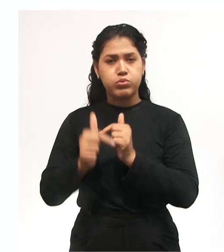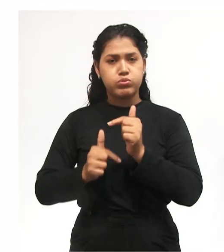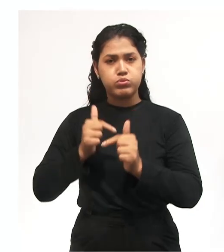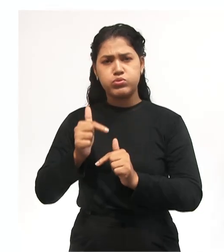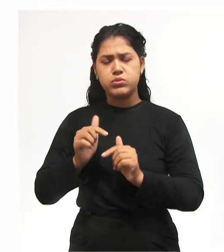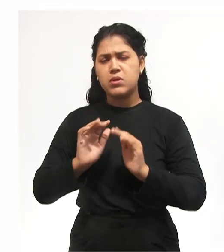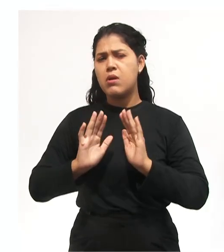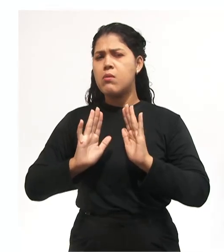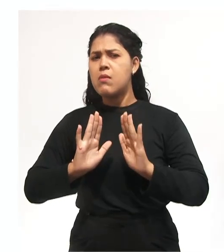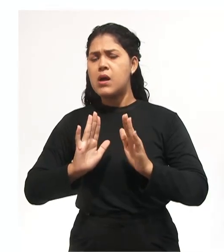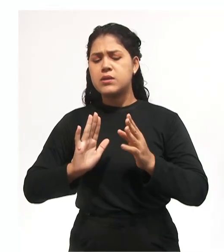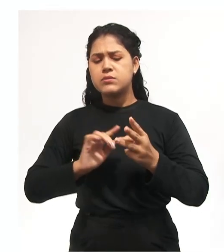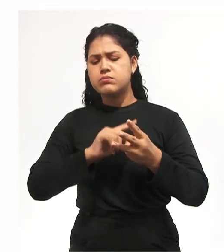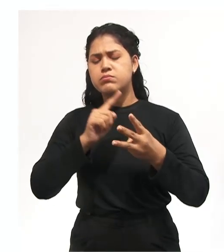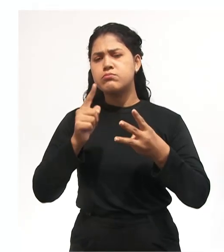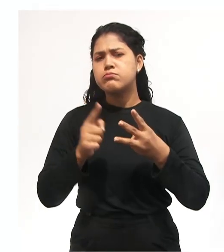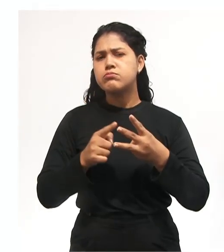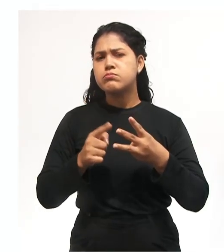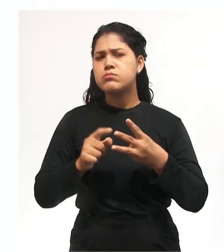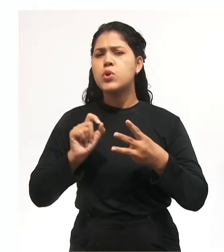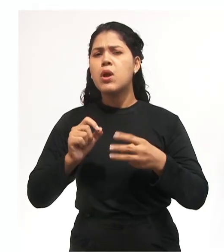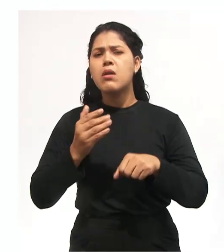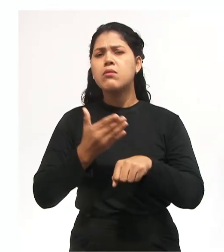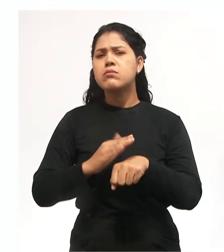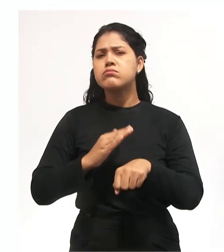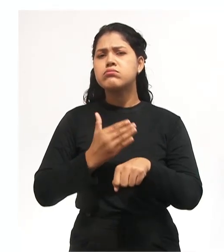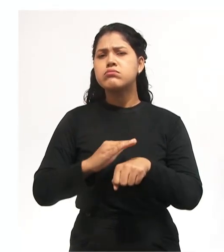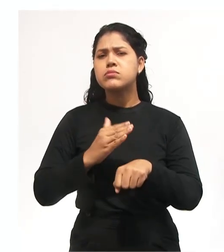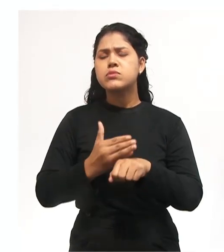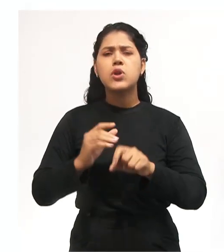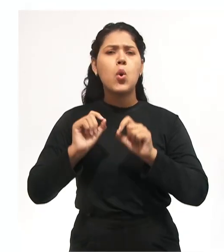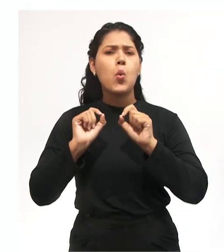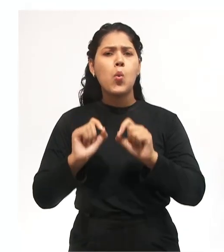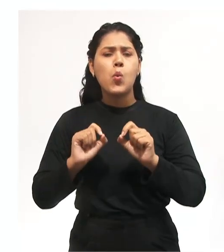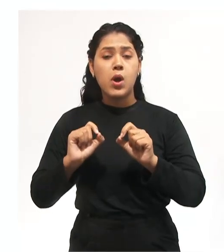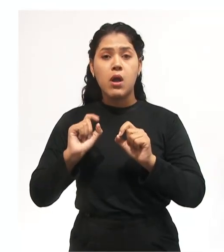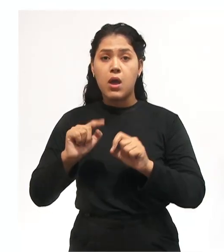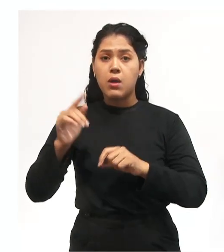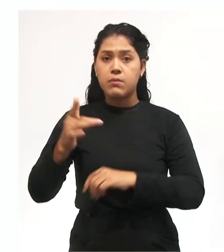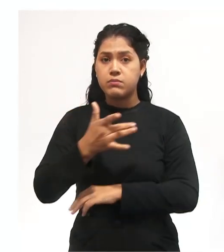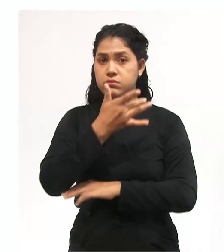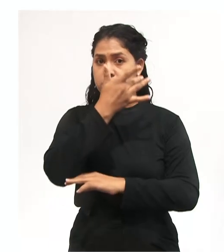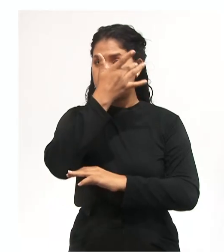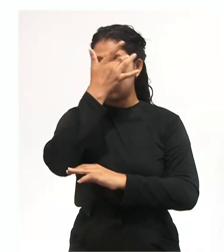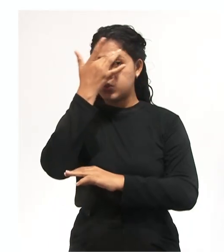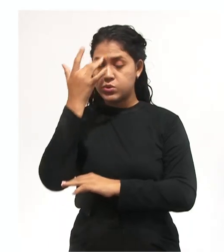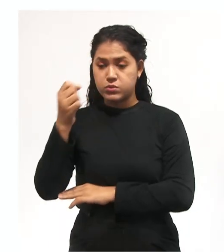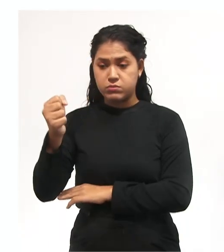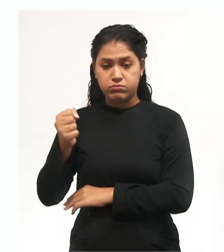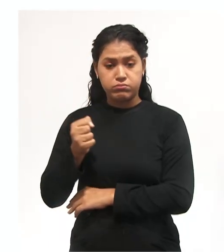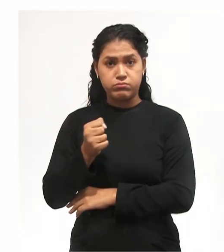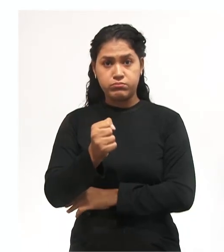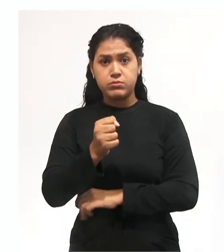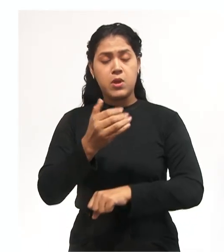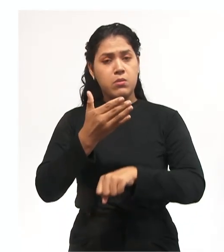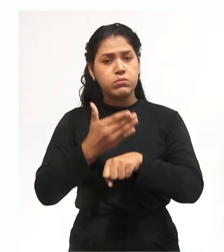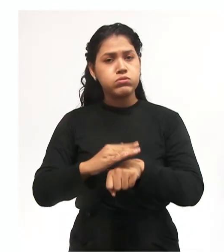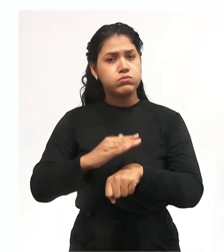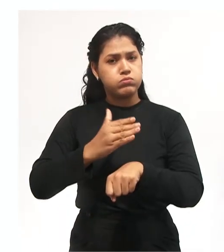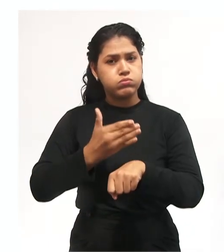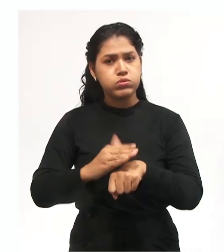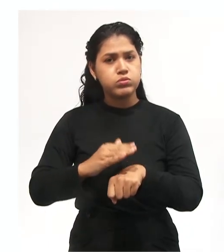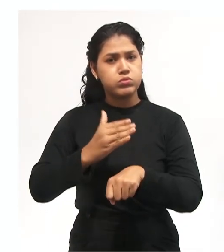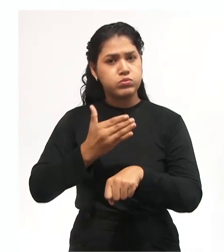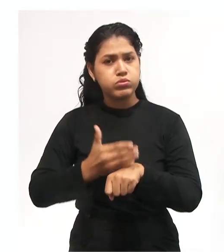é o treinamento? O treinamento, ele é o processo pelo qual a pessoa é preparada para